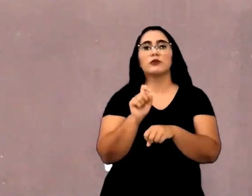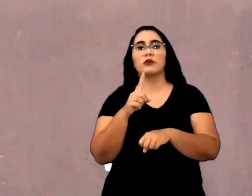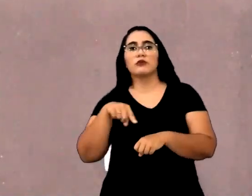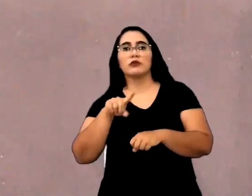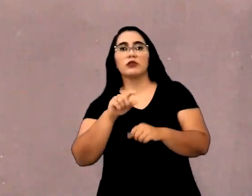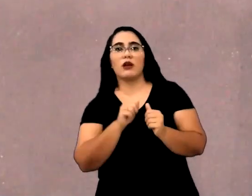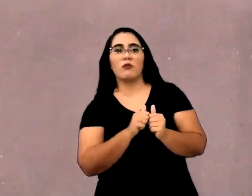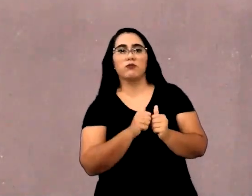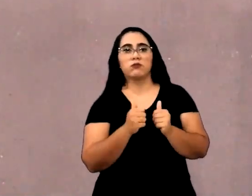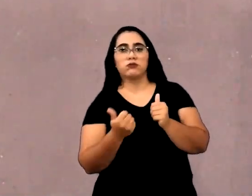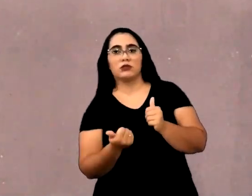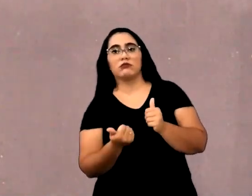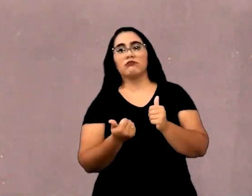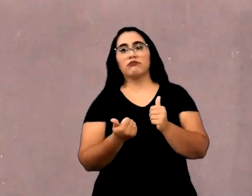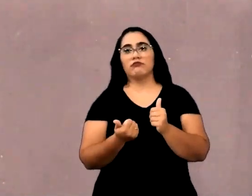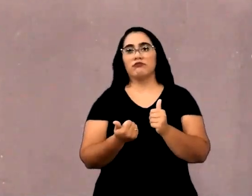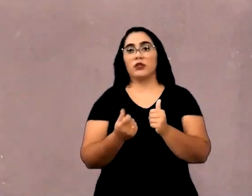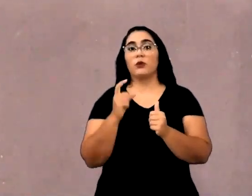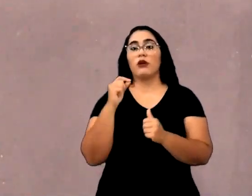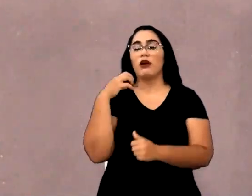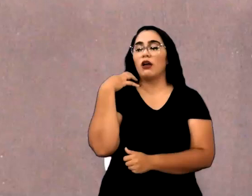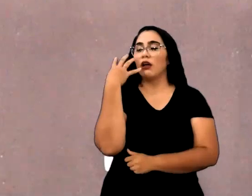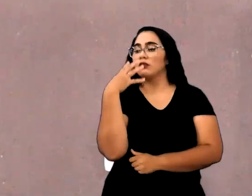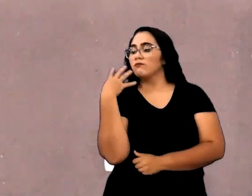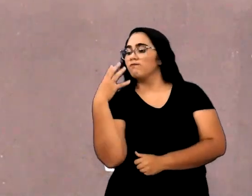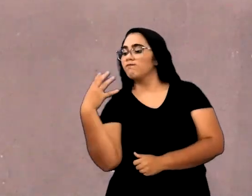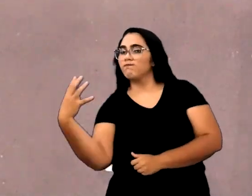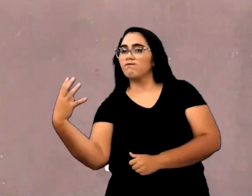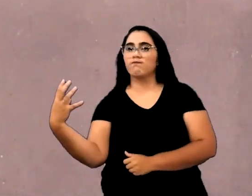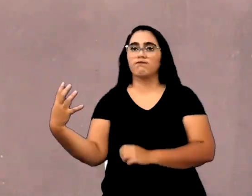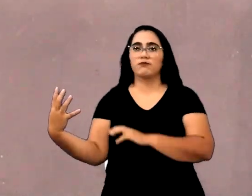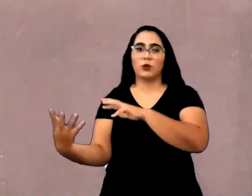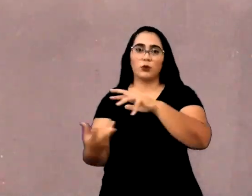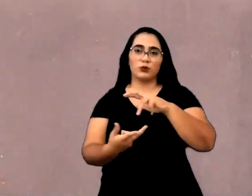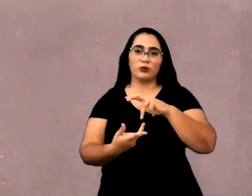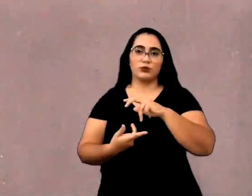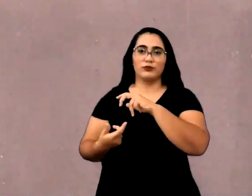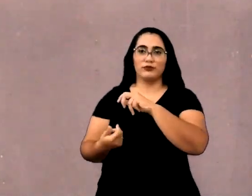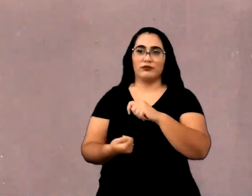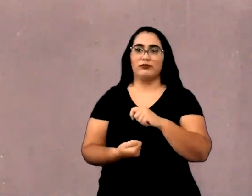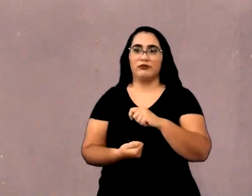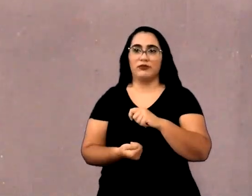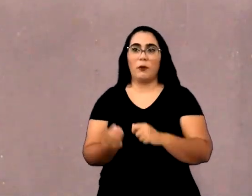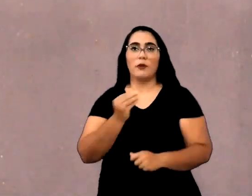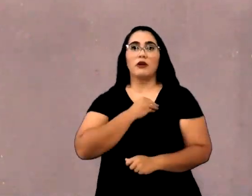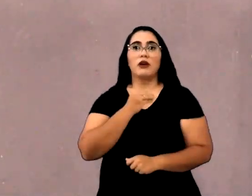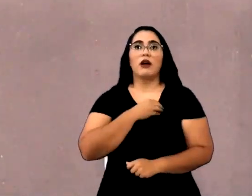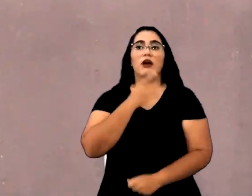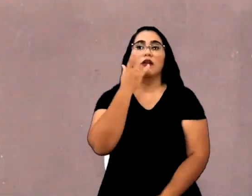cair, para que você possa ser seduzido pela atração do pecado.